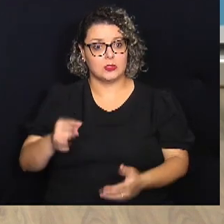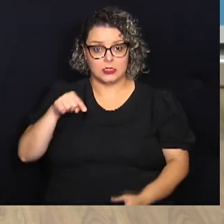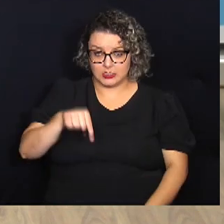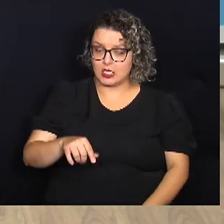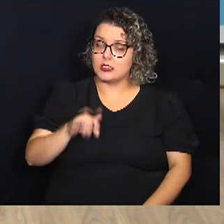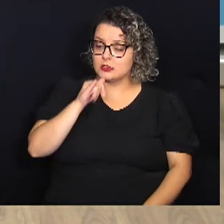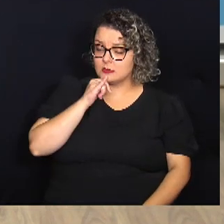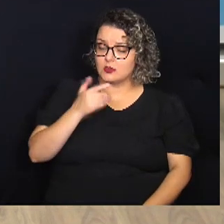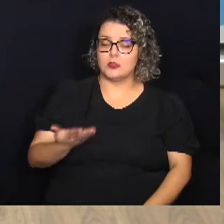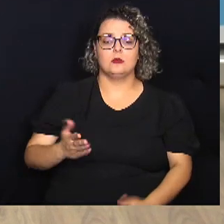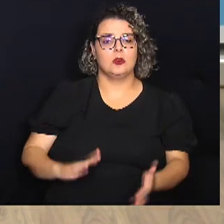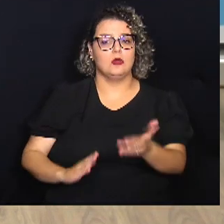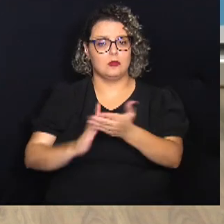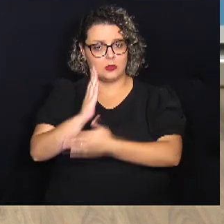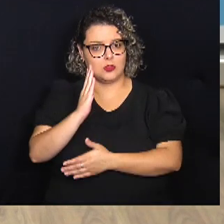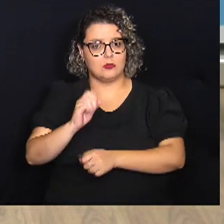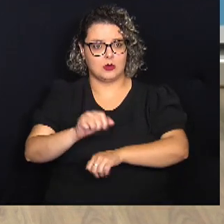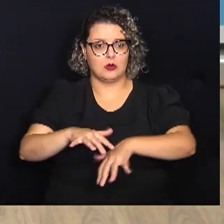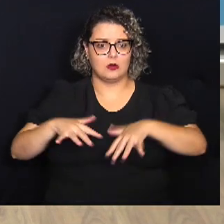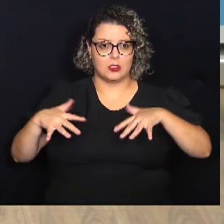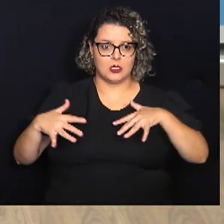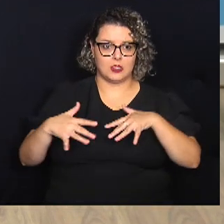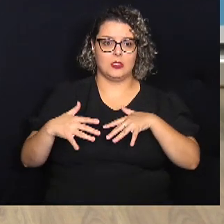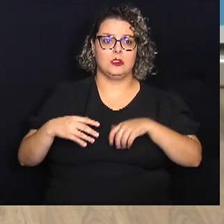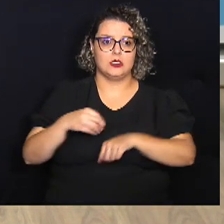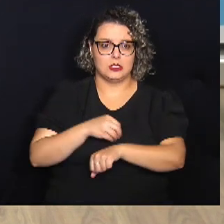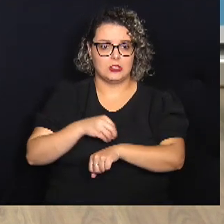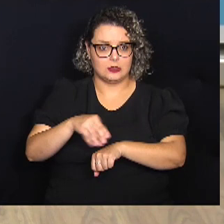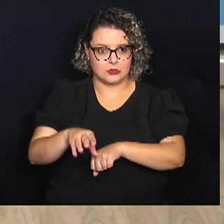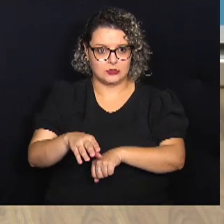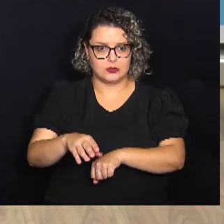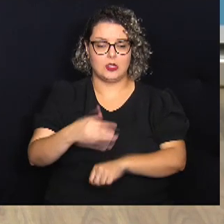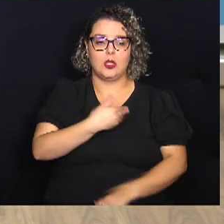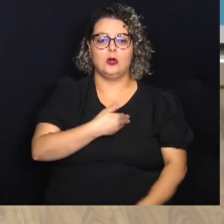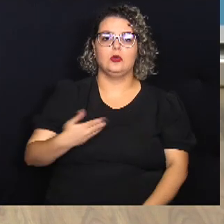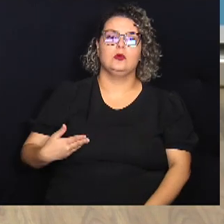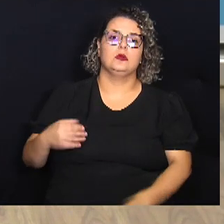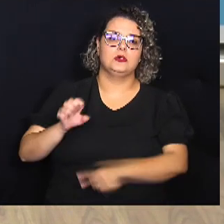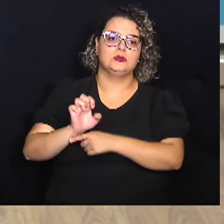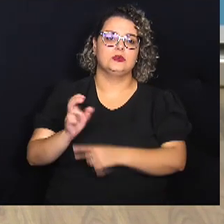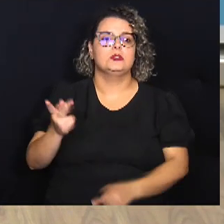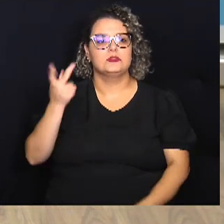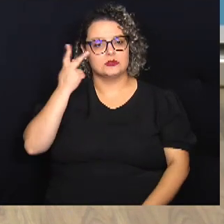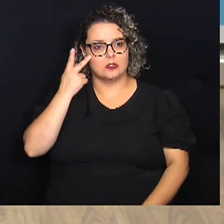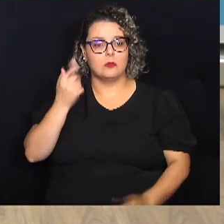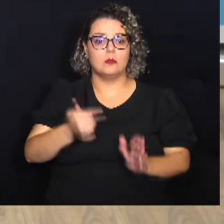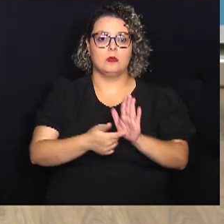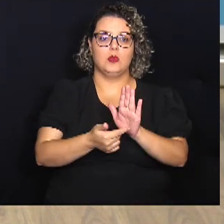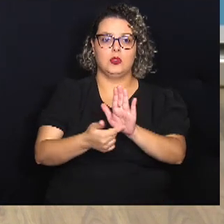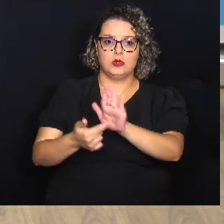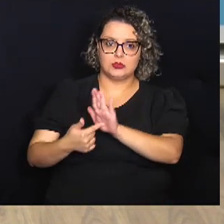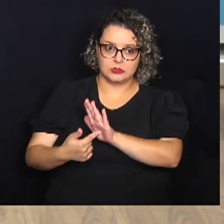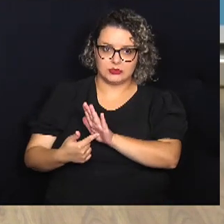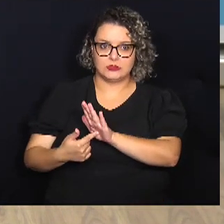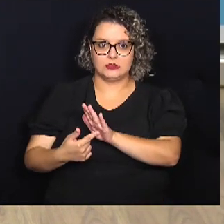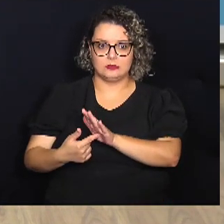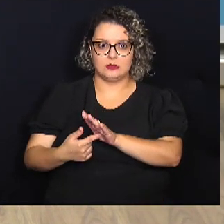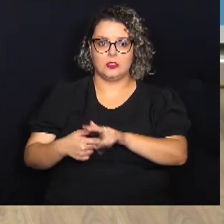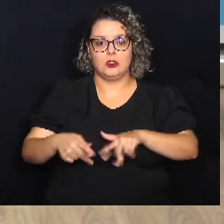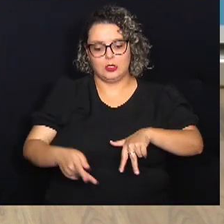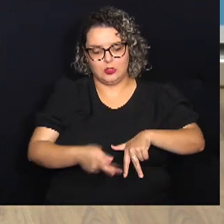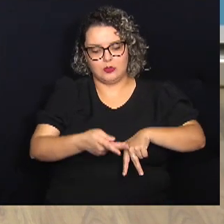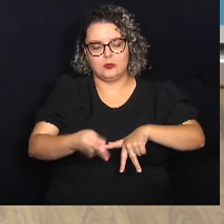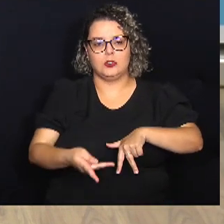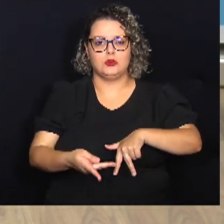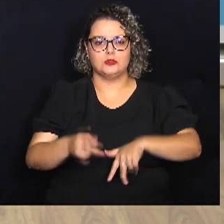exemplo, que foi aprovada em plenário, será encaminhada ao governo do estado de São Paulo, demonstrando aqui o posicionamento